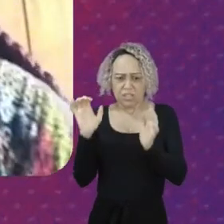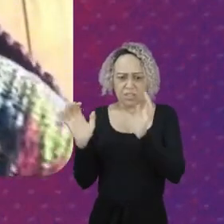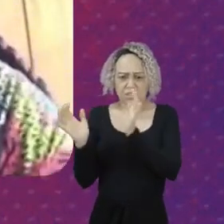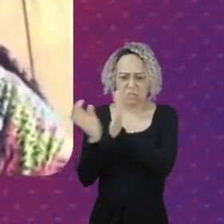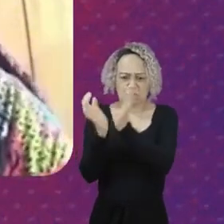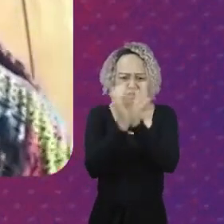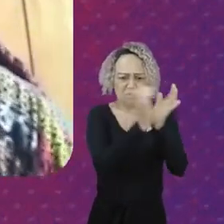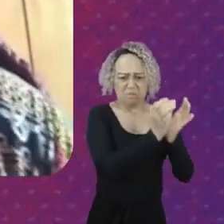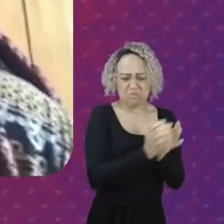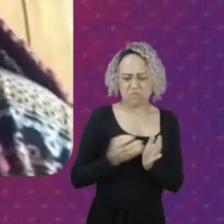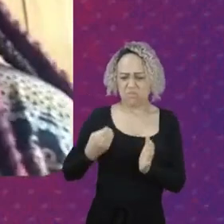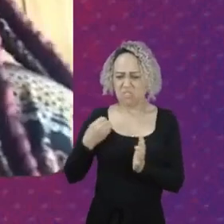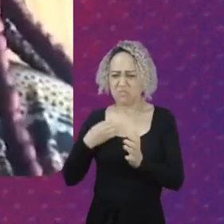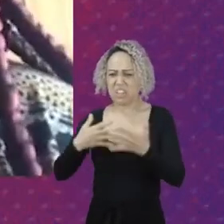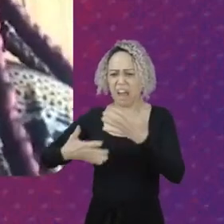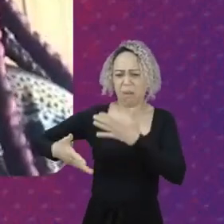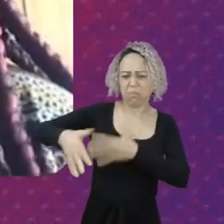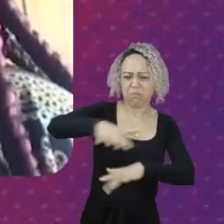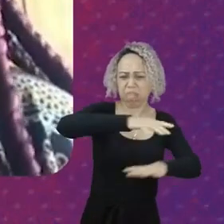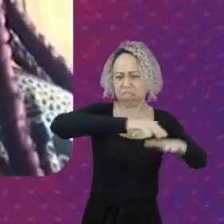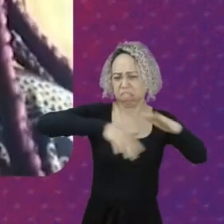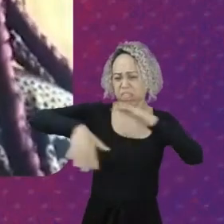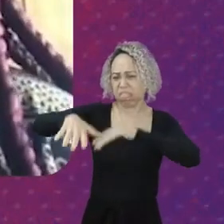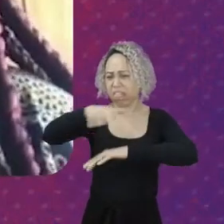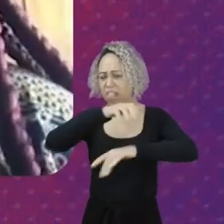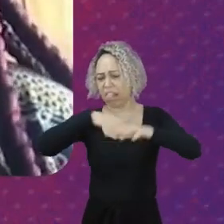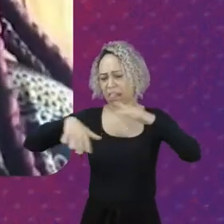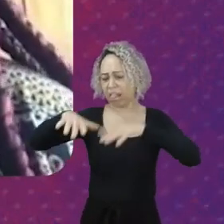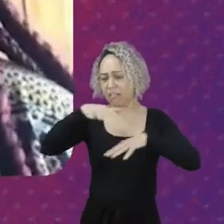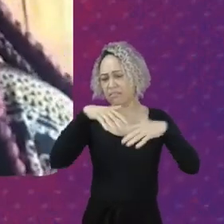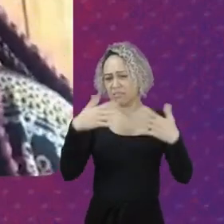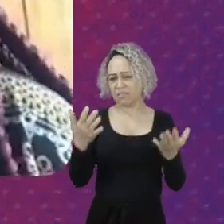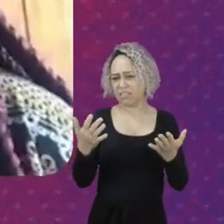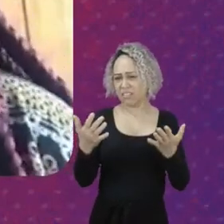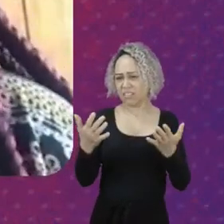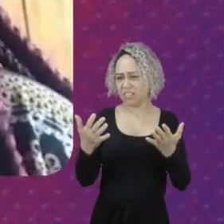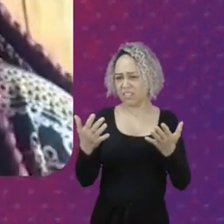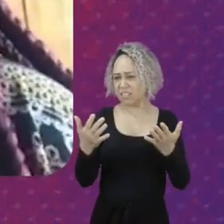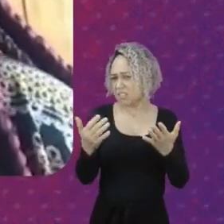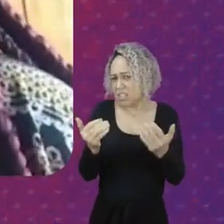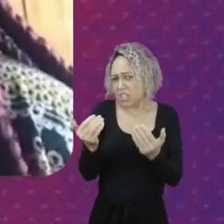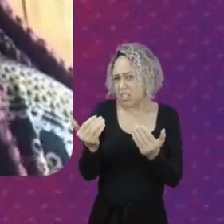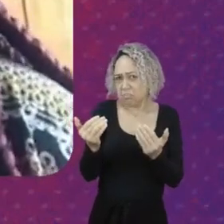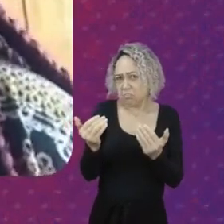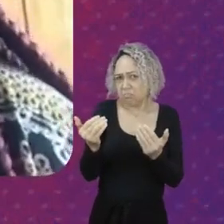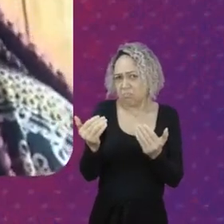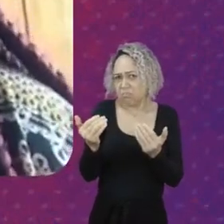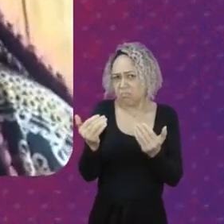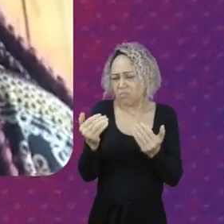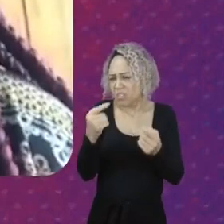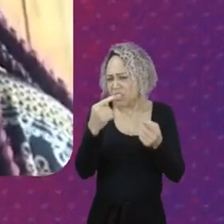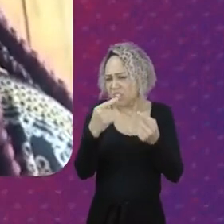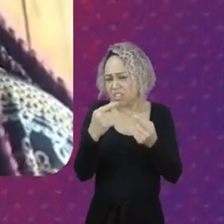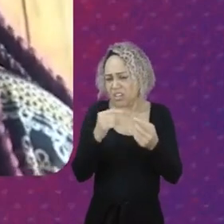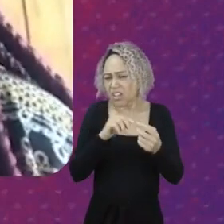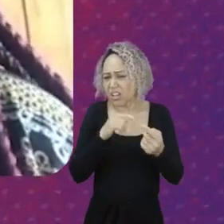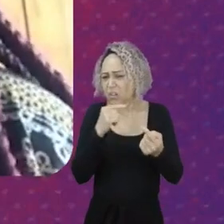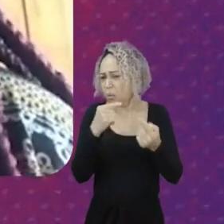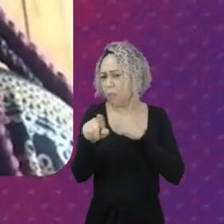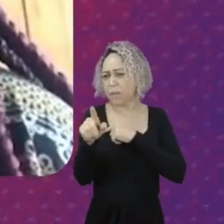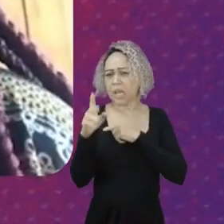é importante a gente olhar a partir dessa lógica de estigmatização das favelas, de criminalização dos